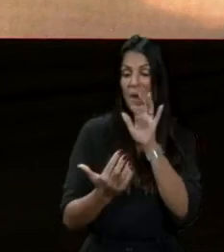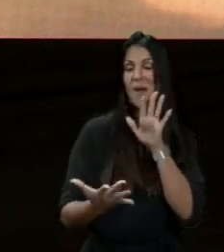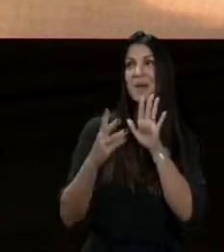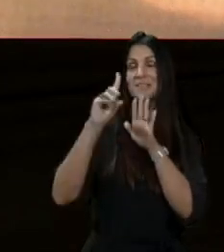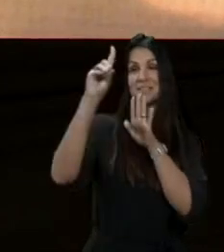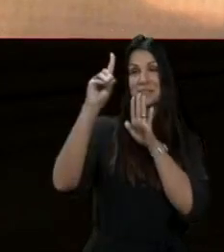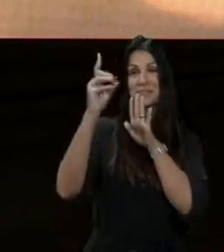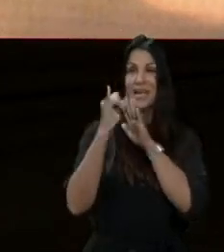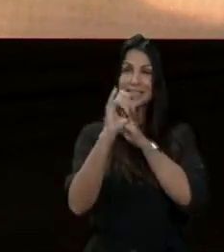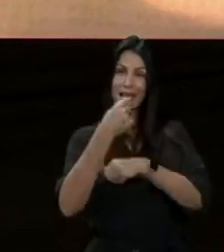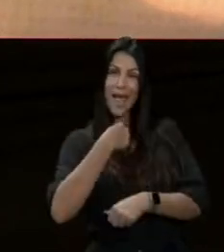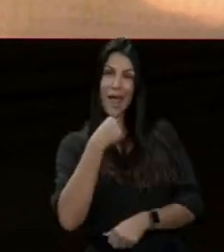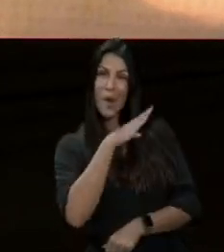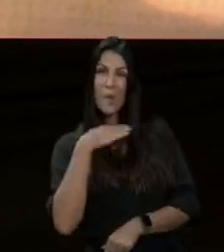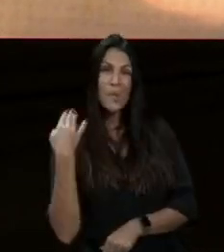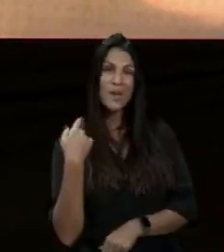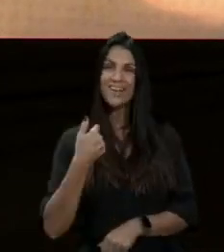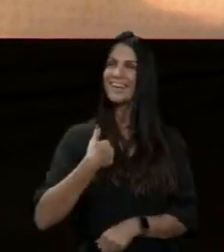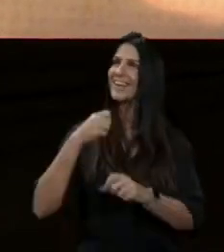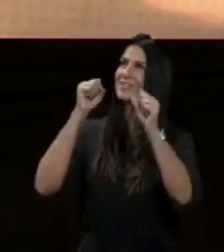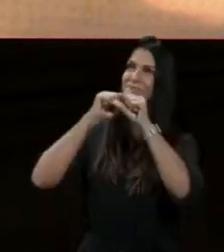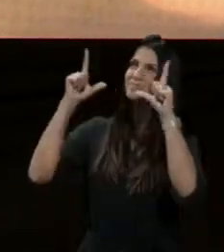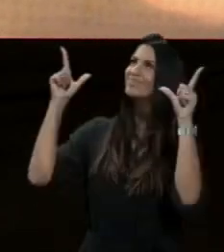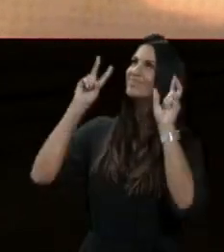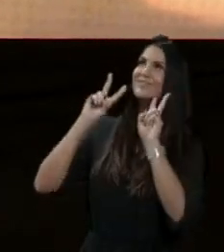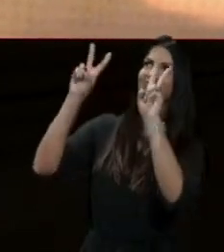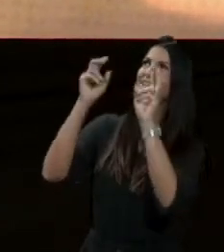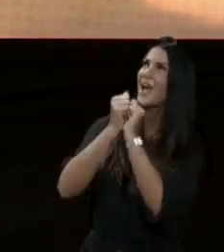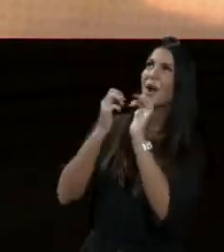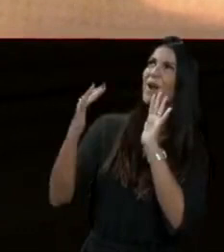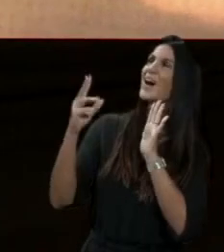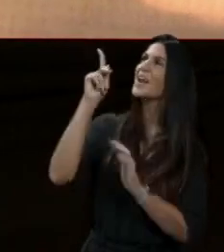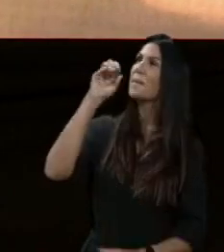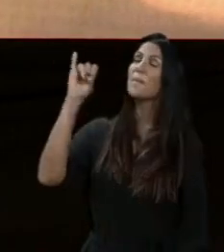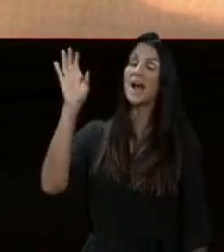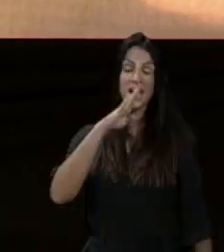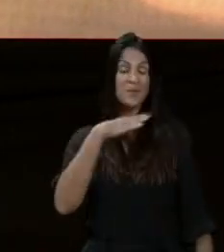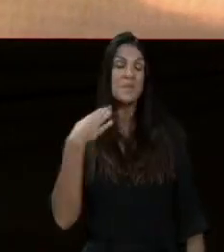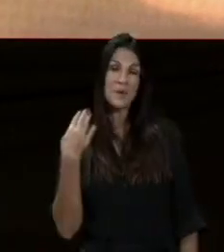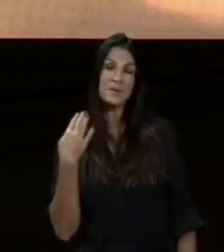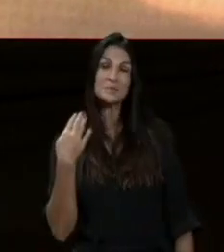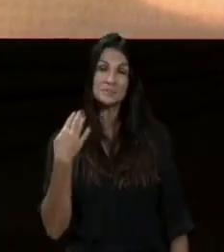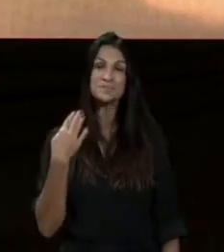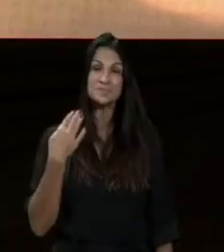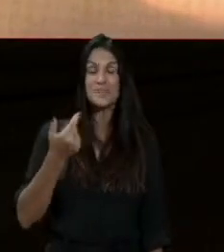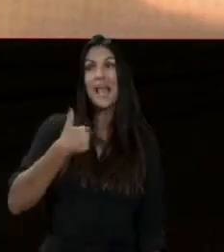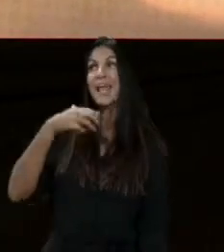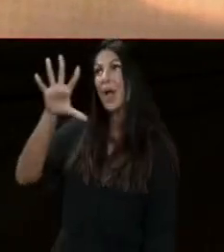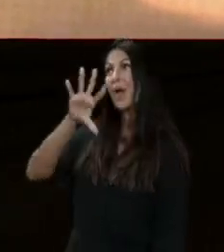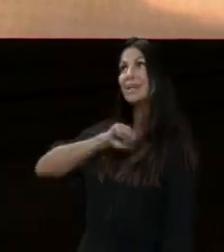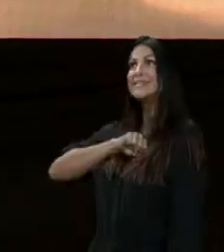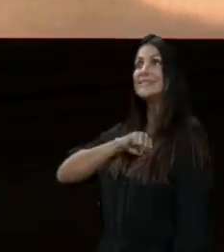verei a glória do Pai o e morreu e quem recebeu a aula de vida fui